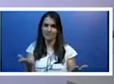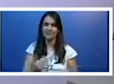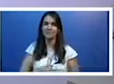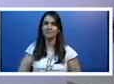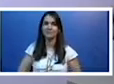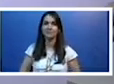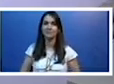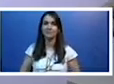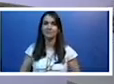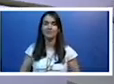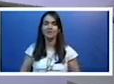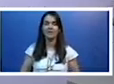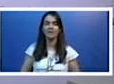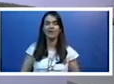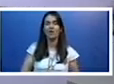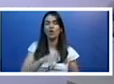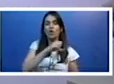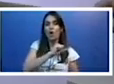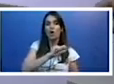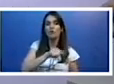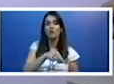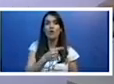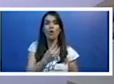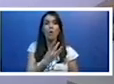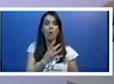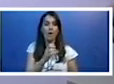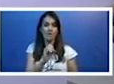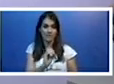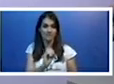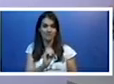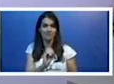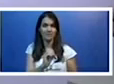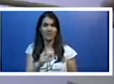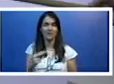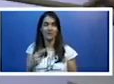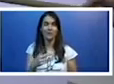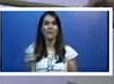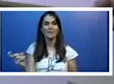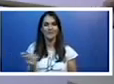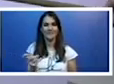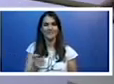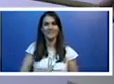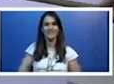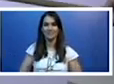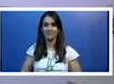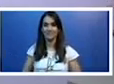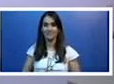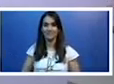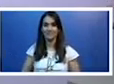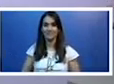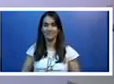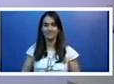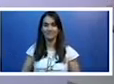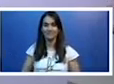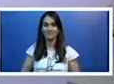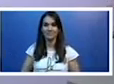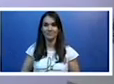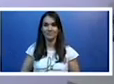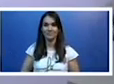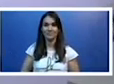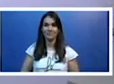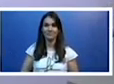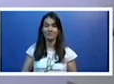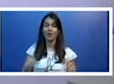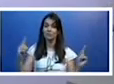cá. Então o x vai ser igual a 9,40, certo? Vou trocar